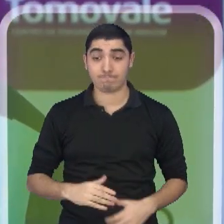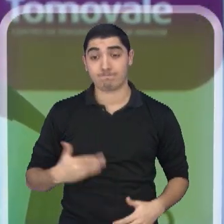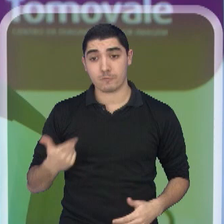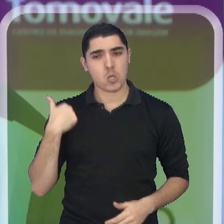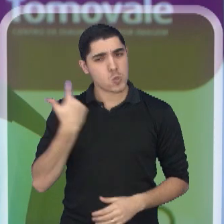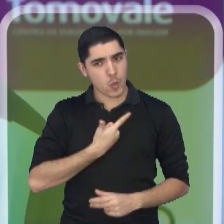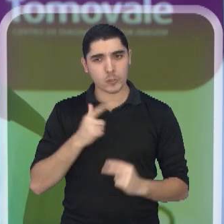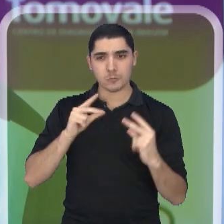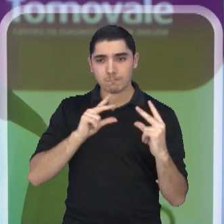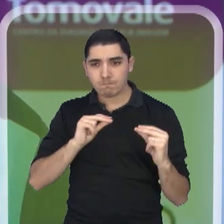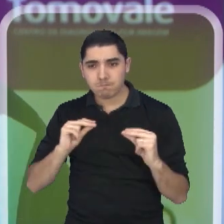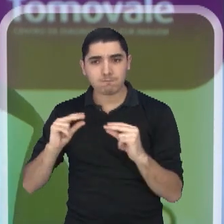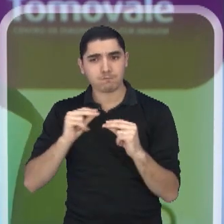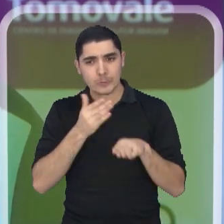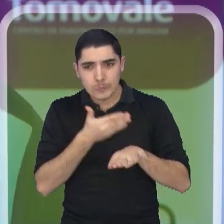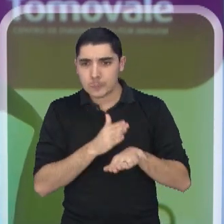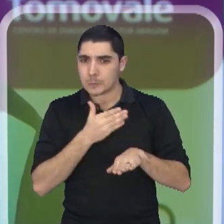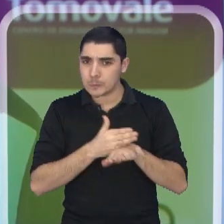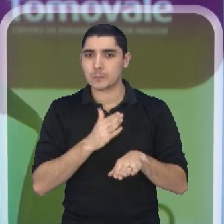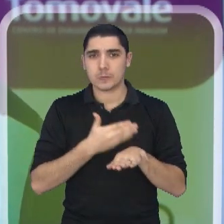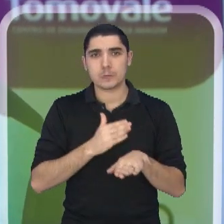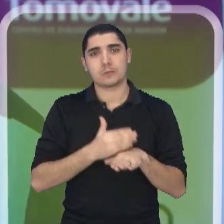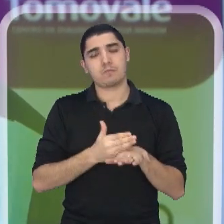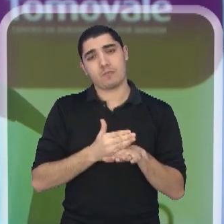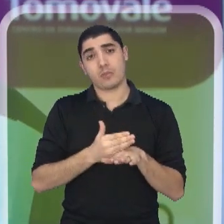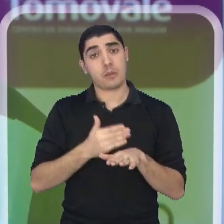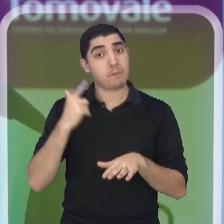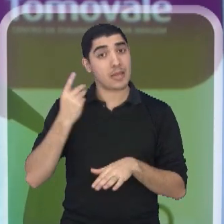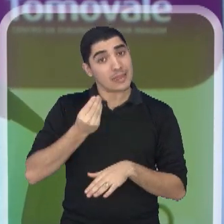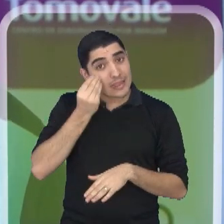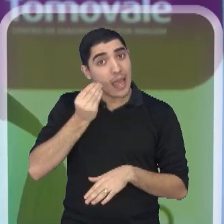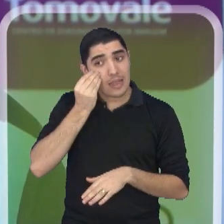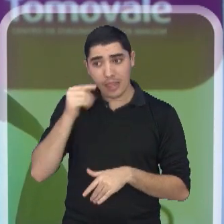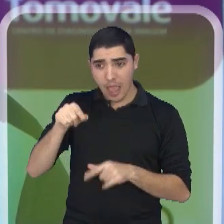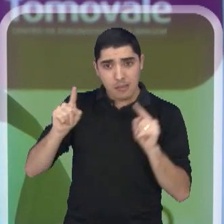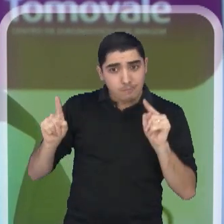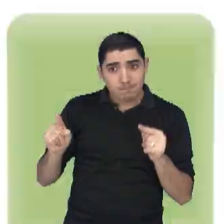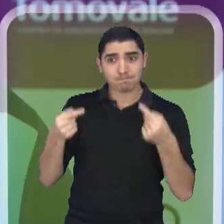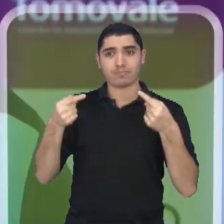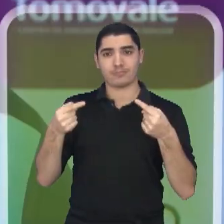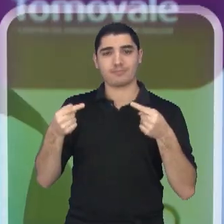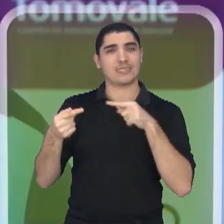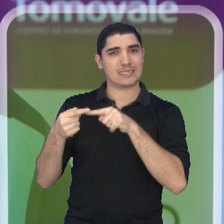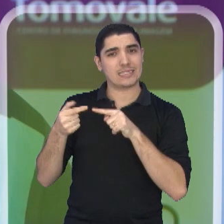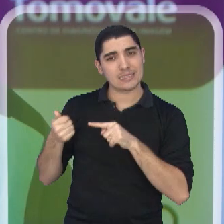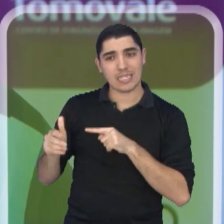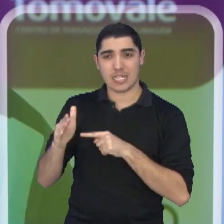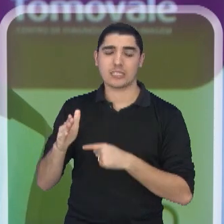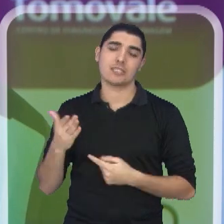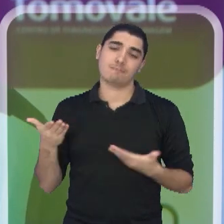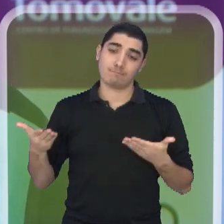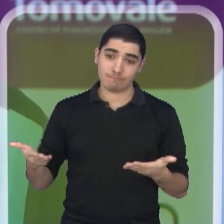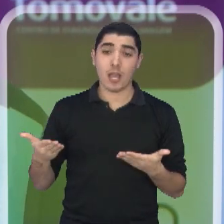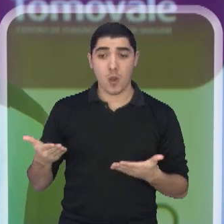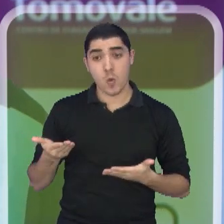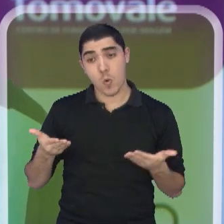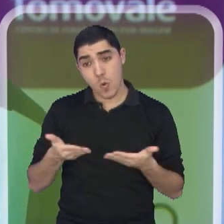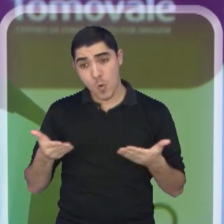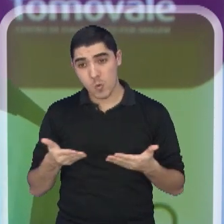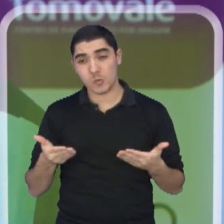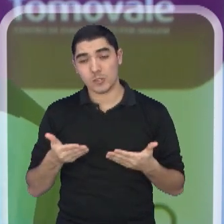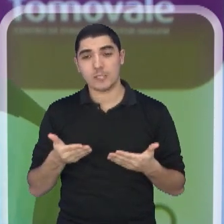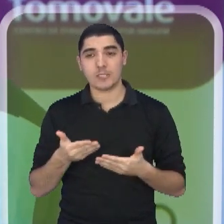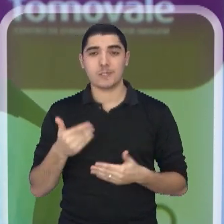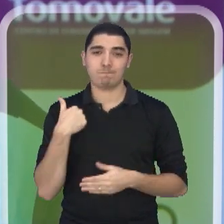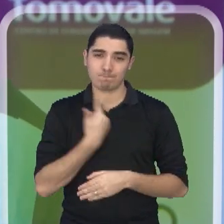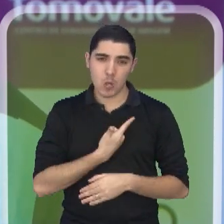com o grupo durante a semana para que a gente fizesse um bom jogo contra o Santos. Hoje a gente sai de campo,